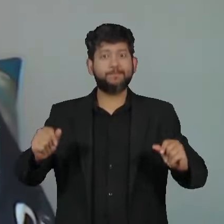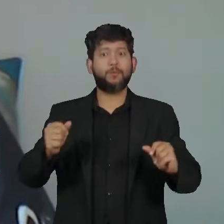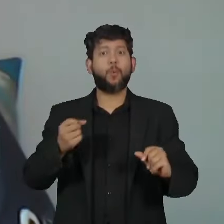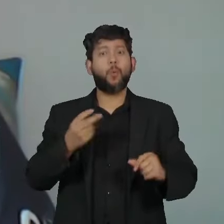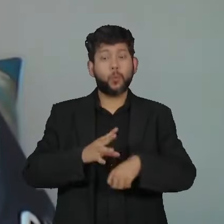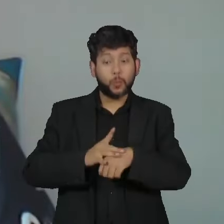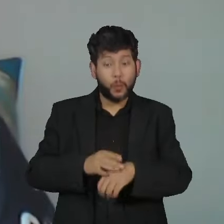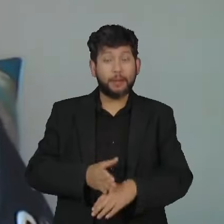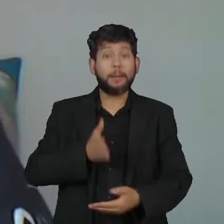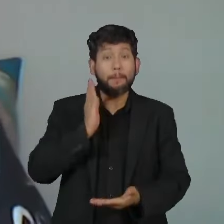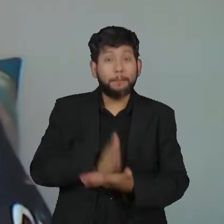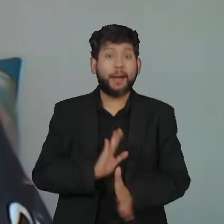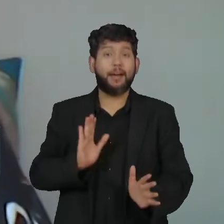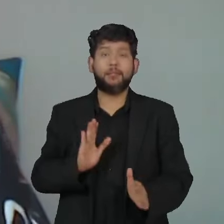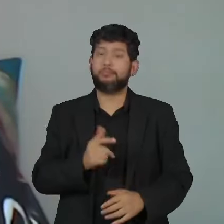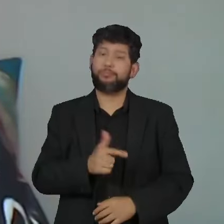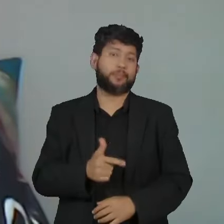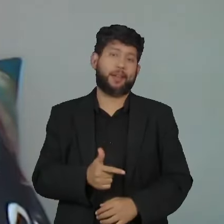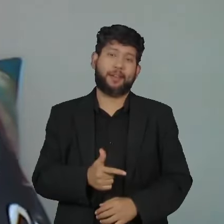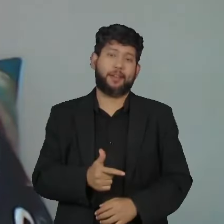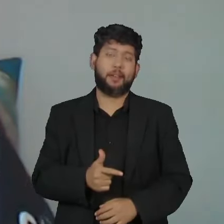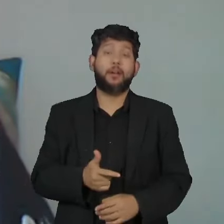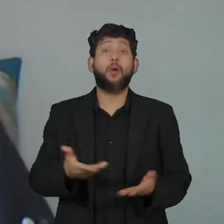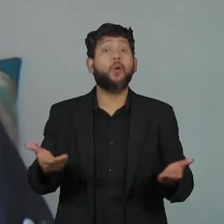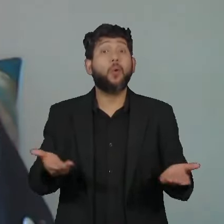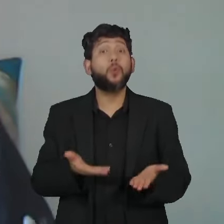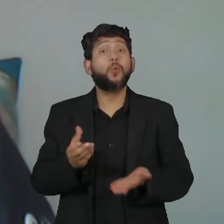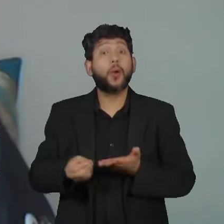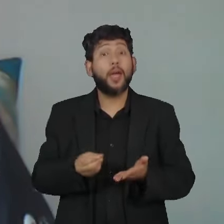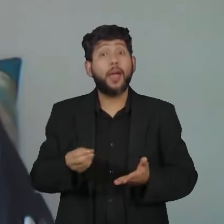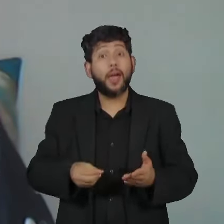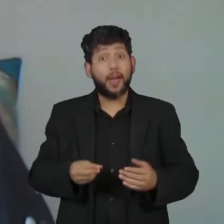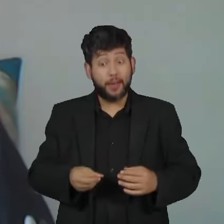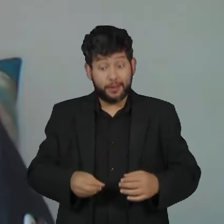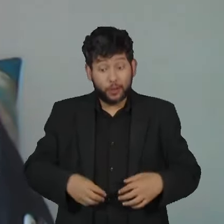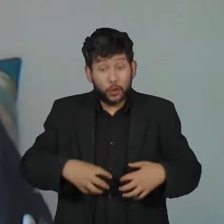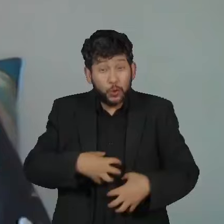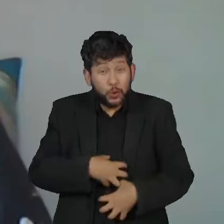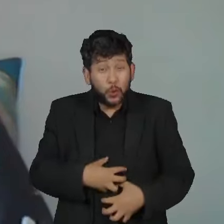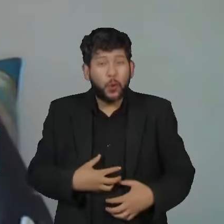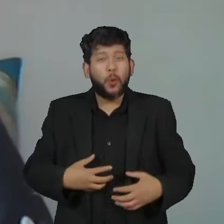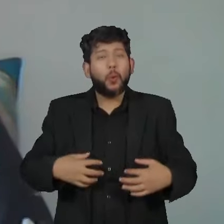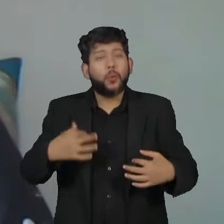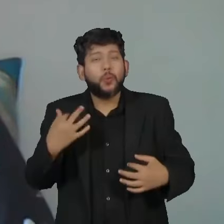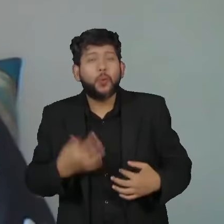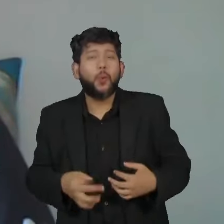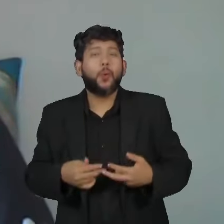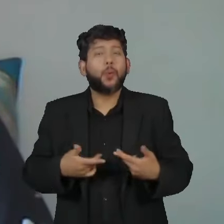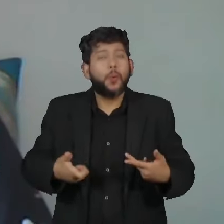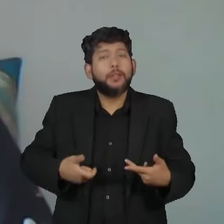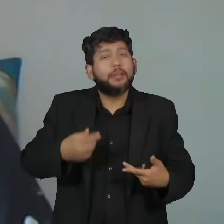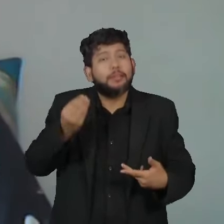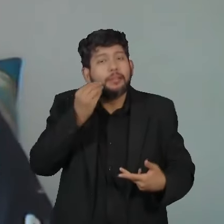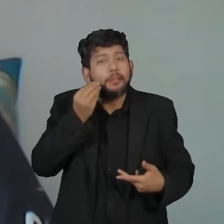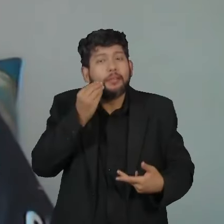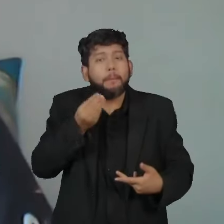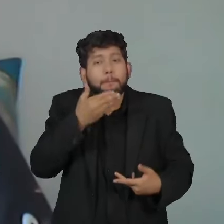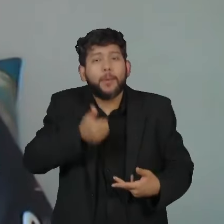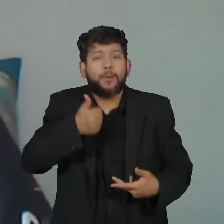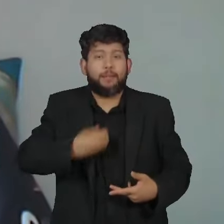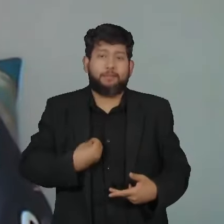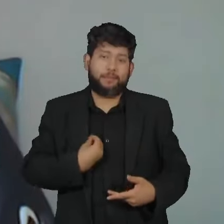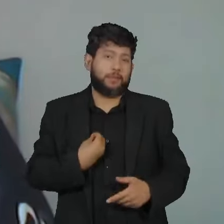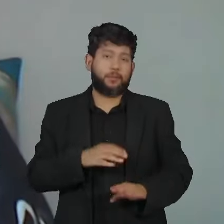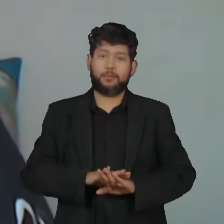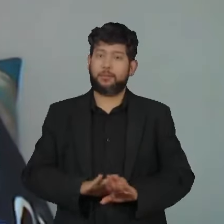a doença, cure a doença. O que nós fazemos é silenciar os sintomas e tentar melhorar a qualidade de vida. Então,